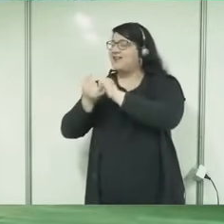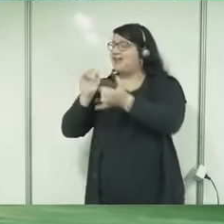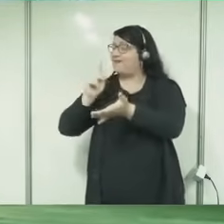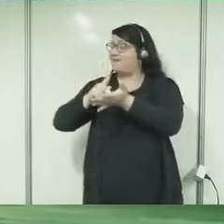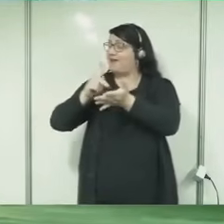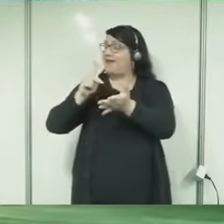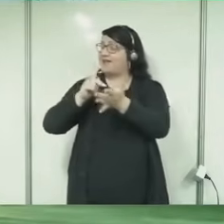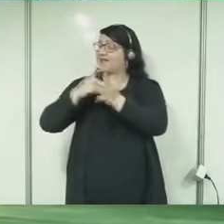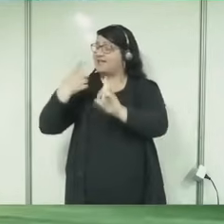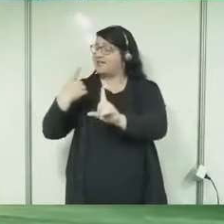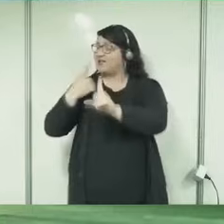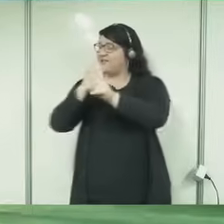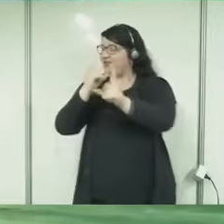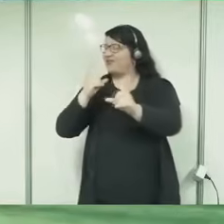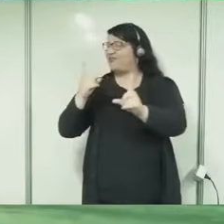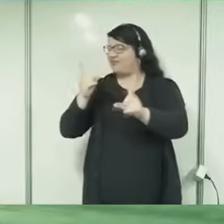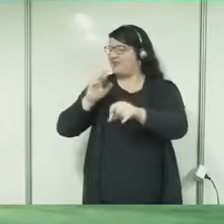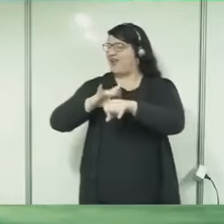curar o que